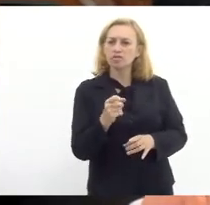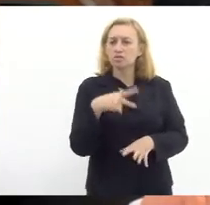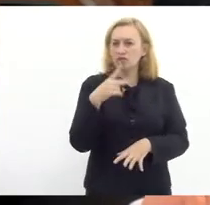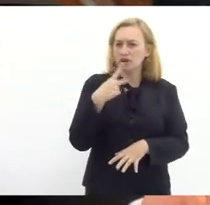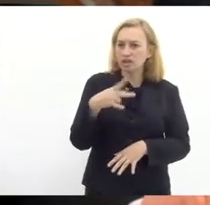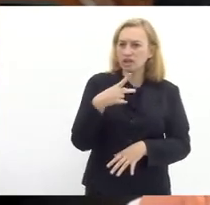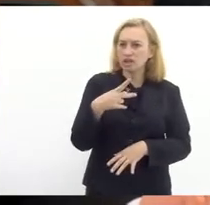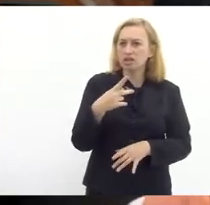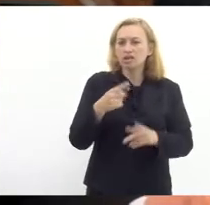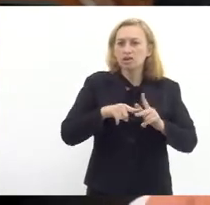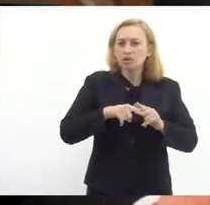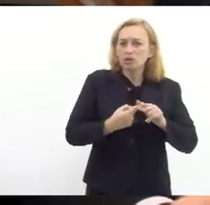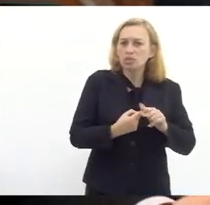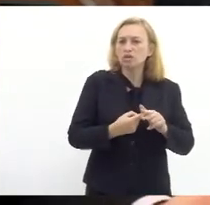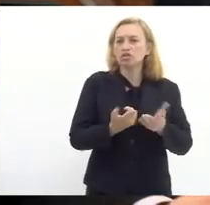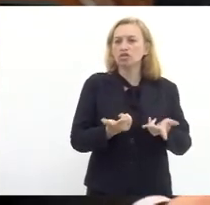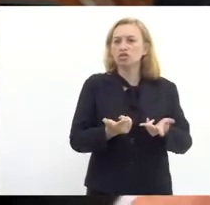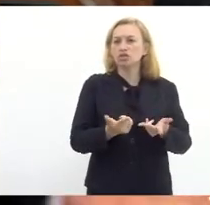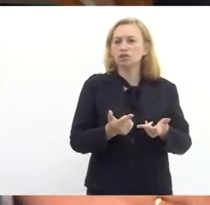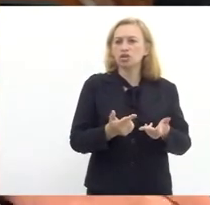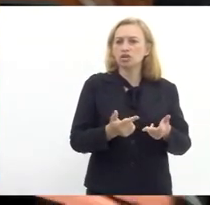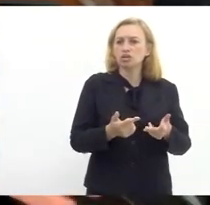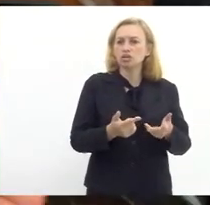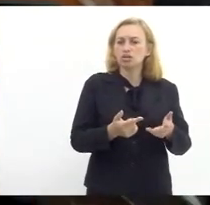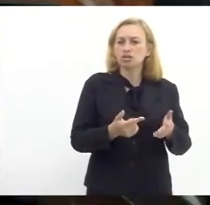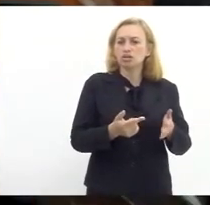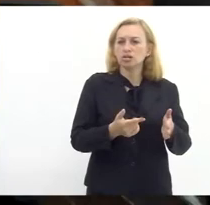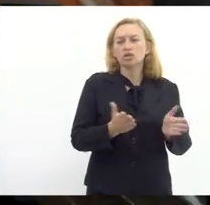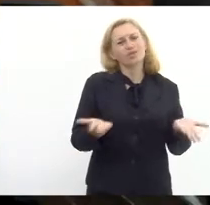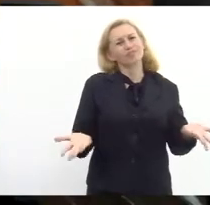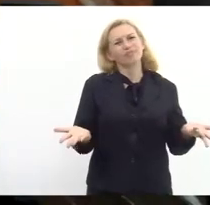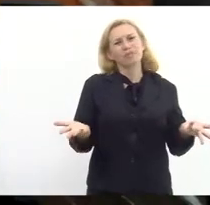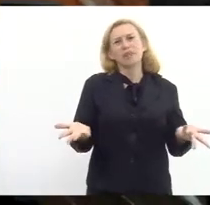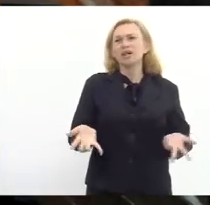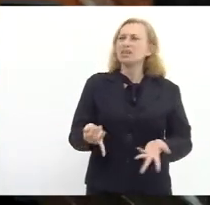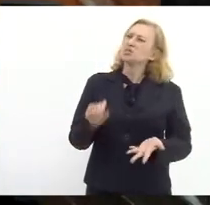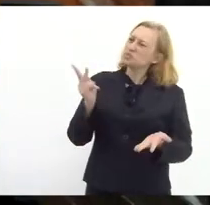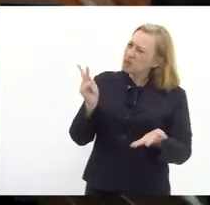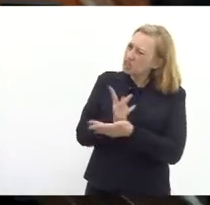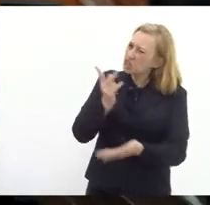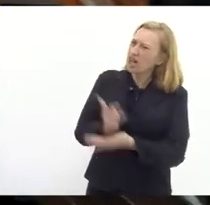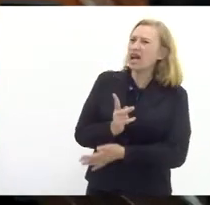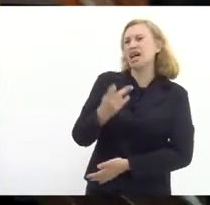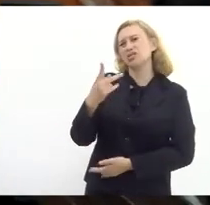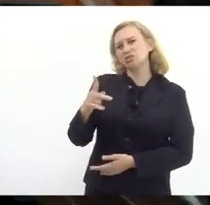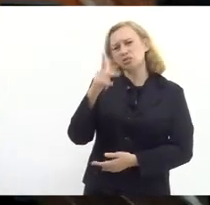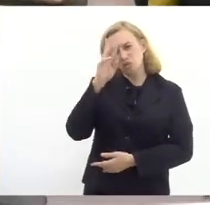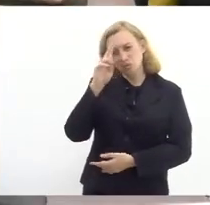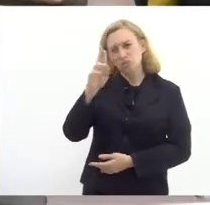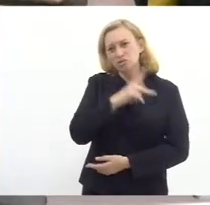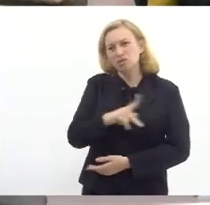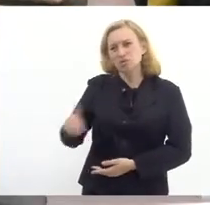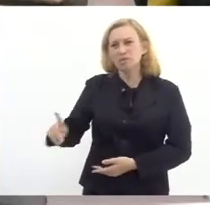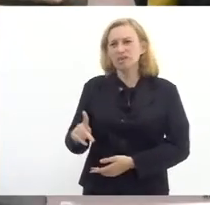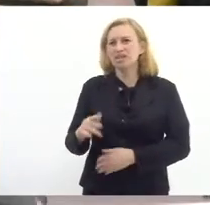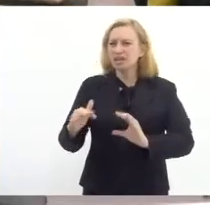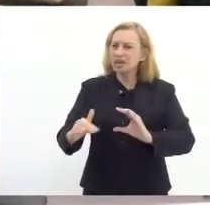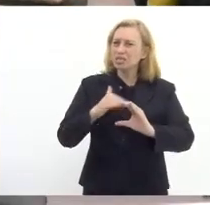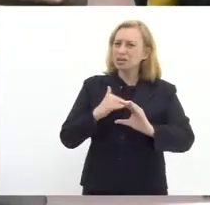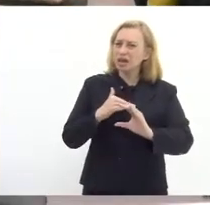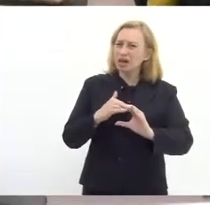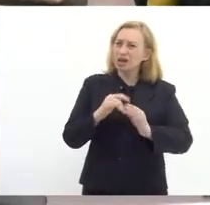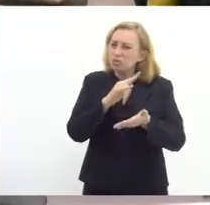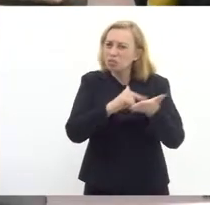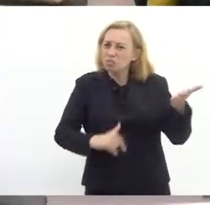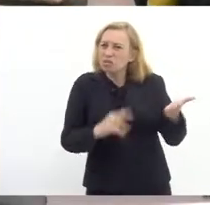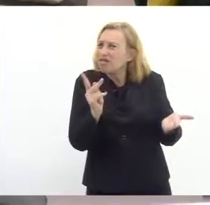senhora, a gente tem que corrigir a planilha do ponto que a gente traga as informações. Você não acha deselegante da sua parte, sou como presidente da Getran, encaminhar um documento